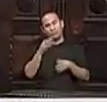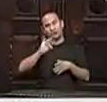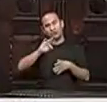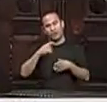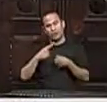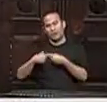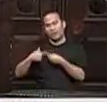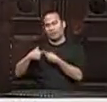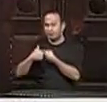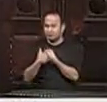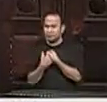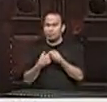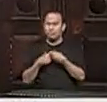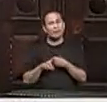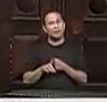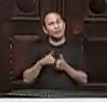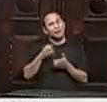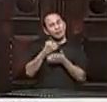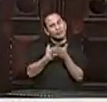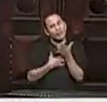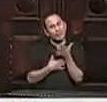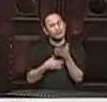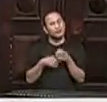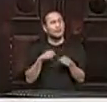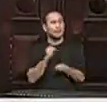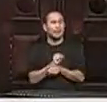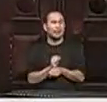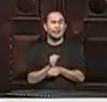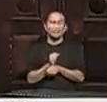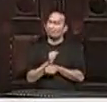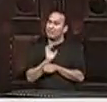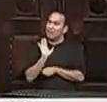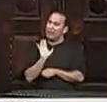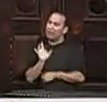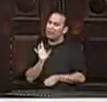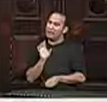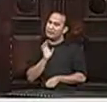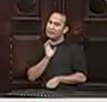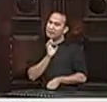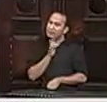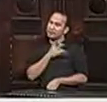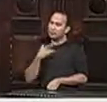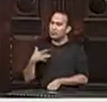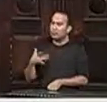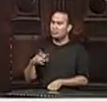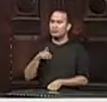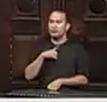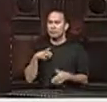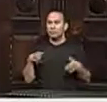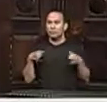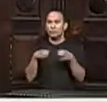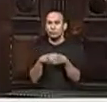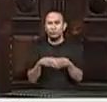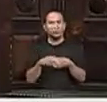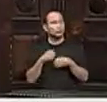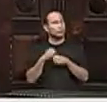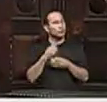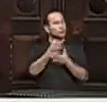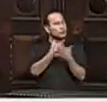municípios, exceto para os orçamentos vinculados da educação e da saúde. Então, já temos uma peça orçamentária que já